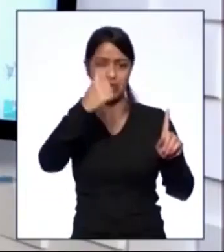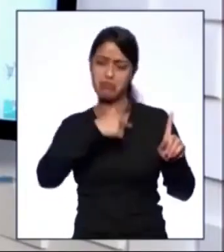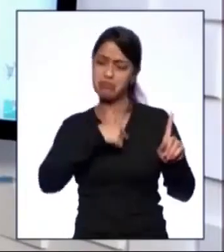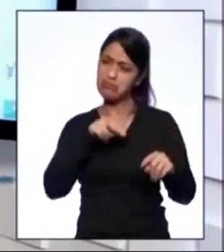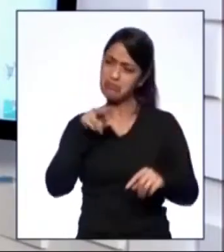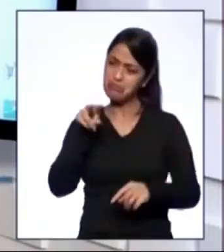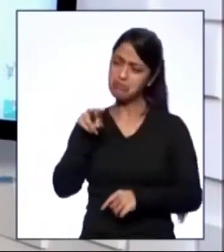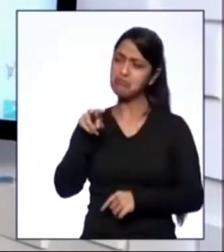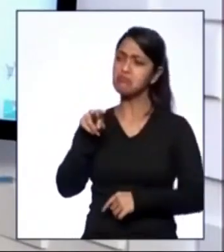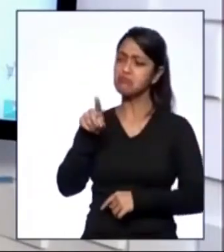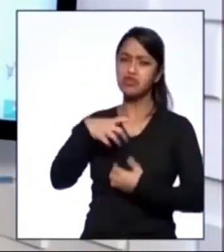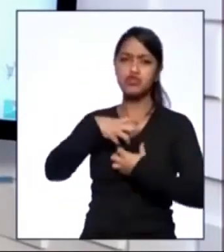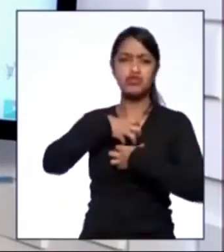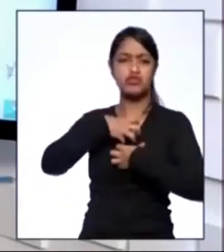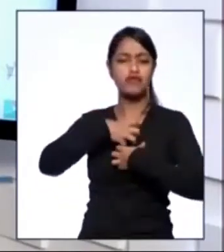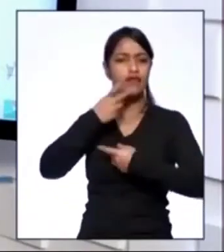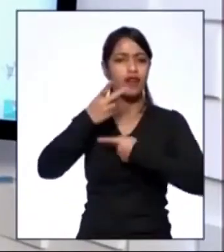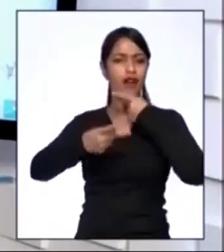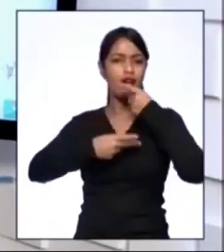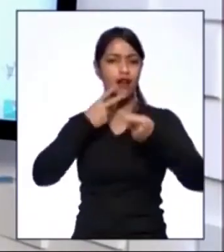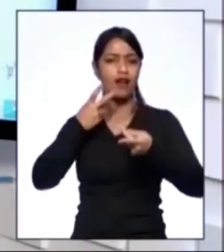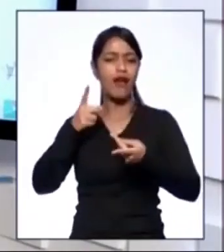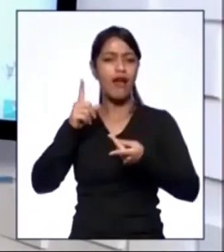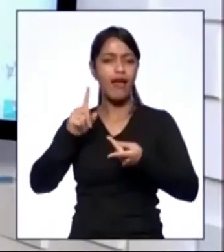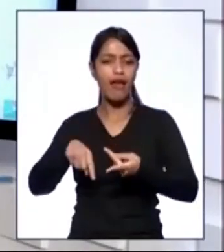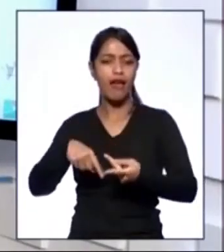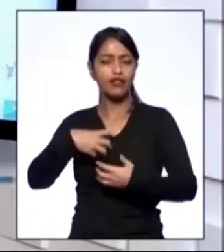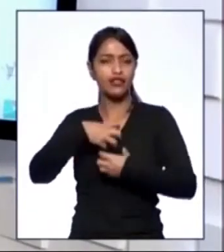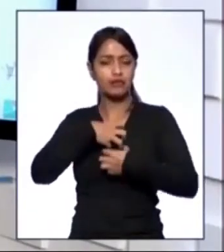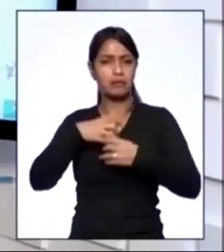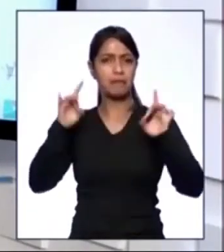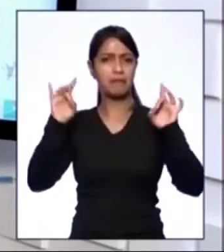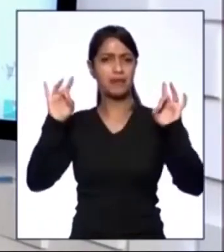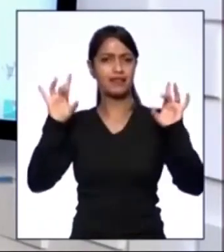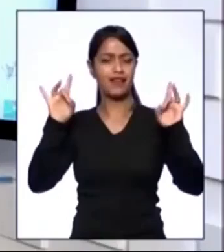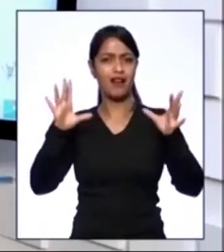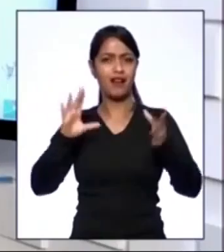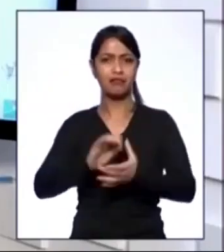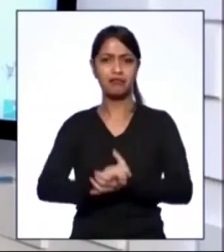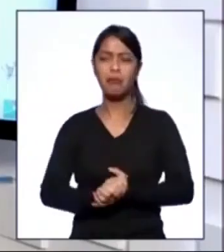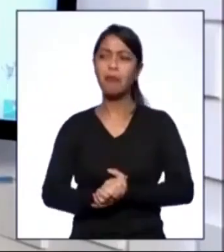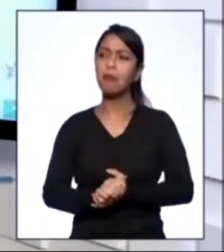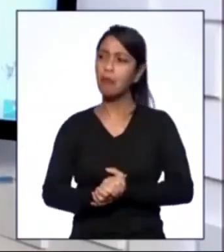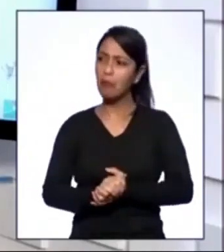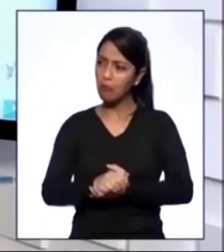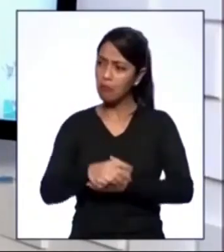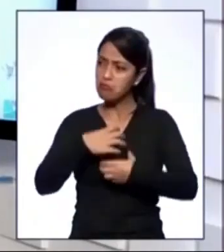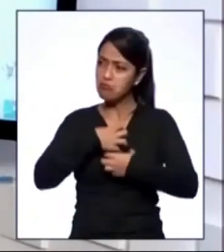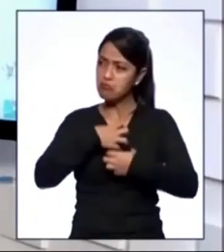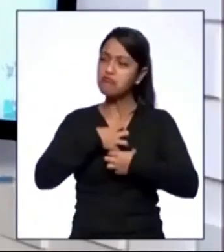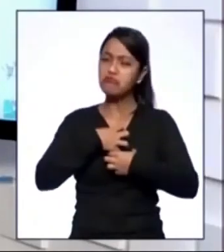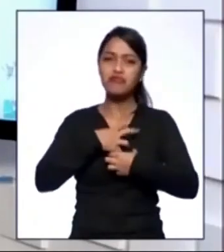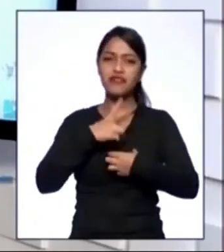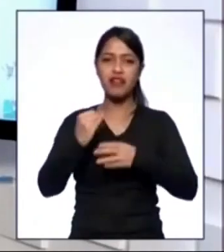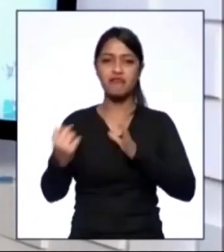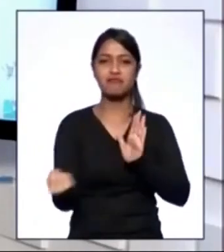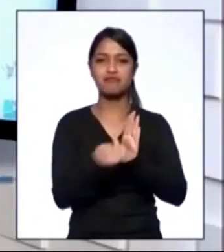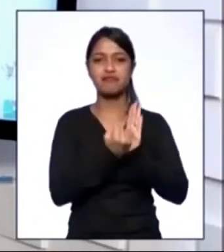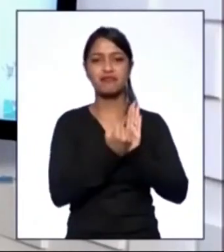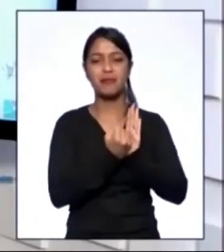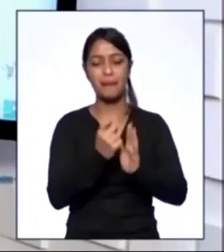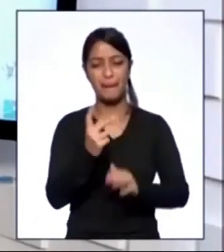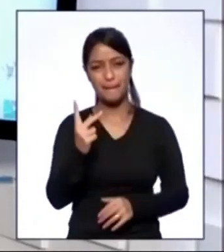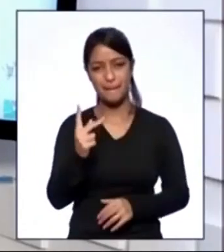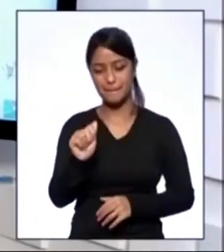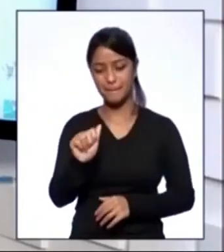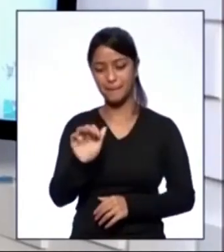marcante, tão especial, que aquilo foi tombado como patrimônio. É fantástico perceber que